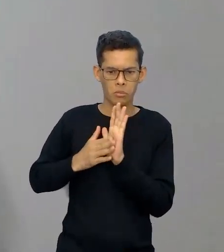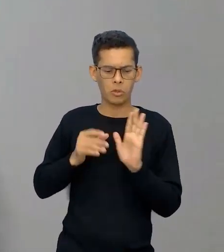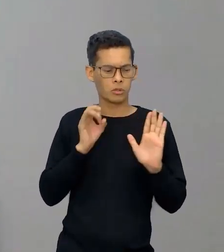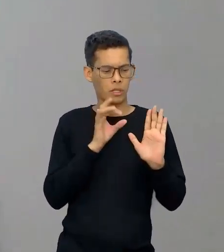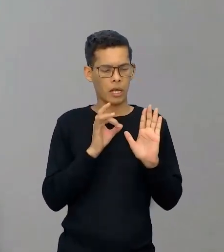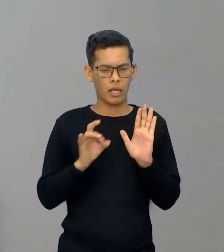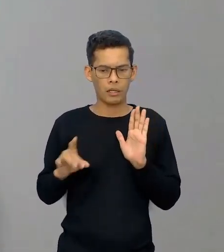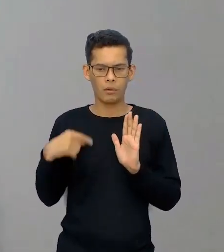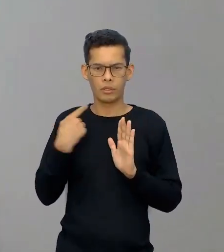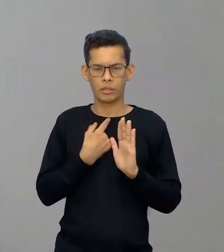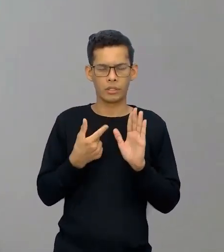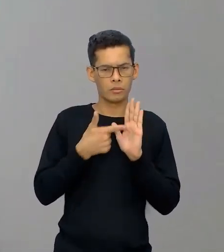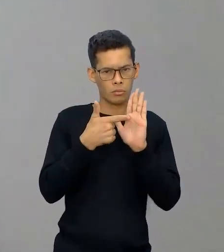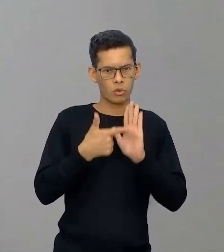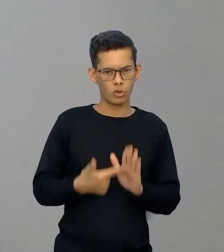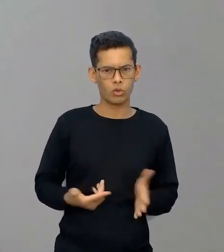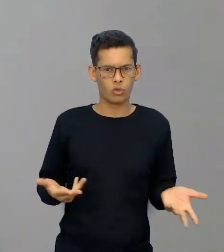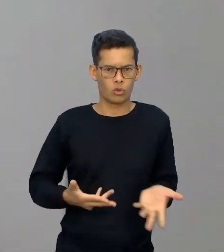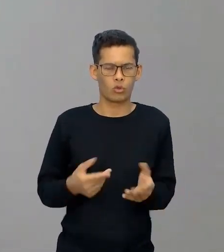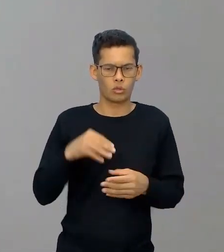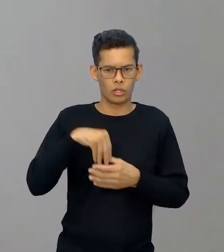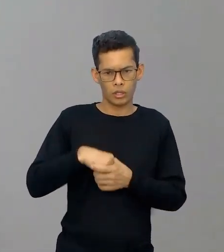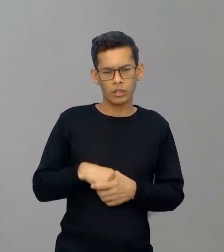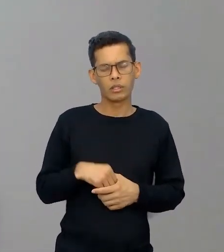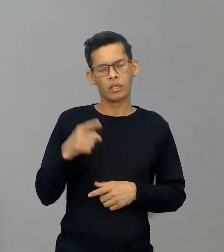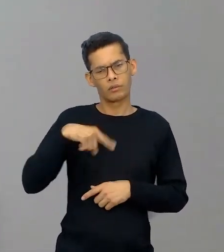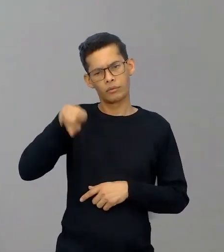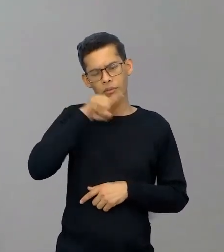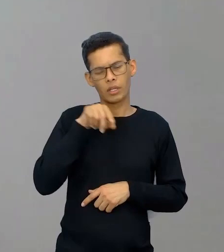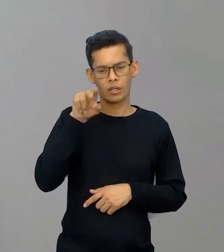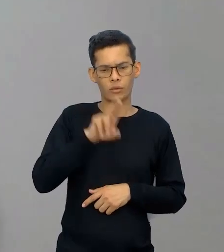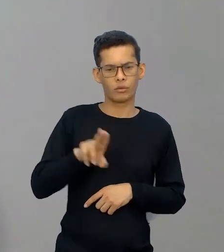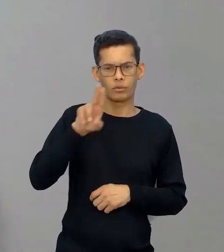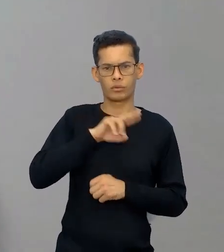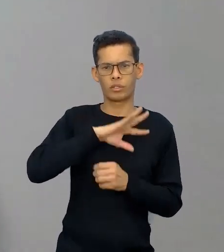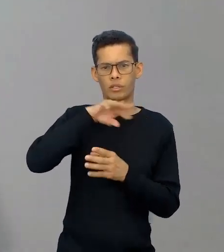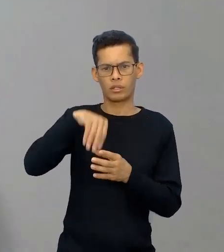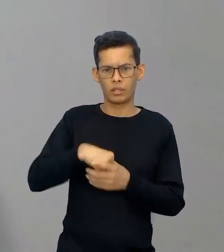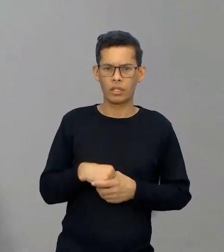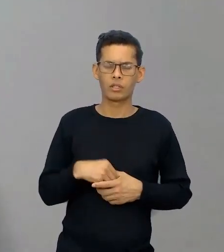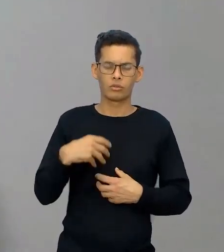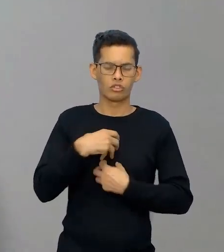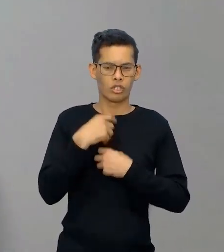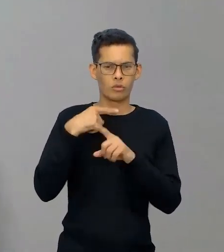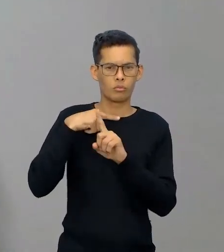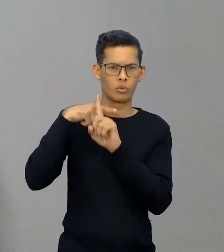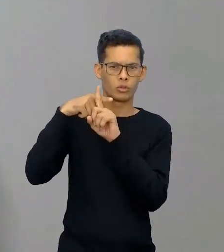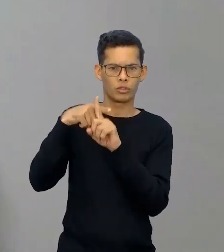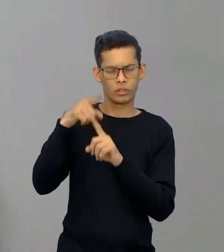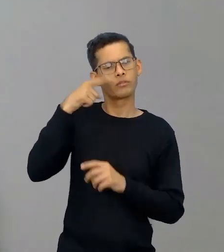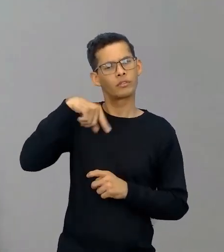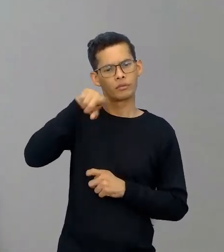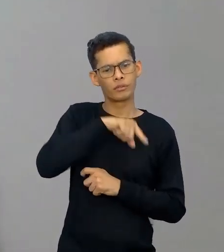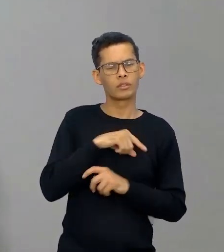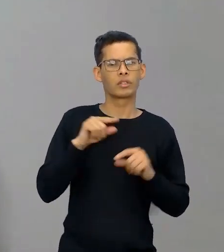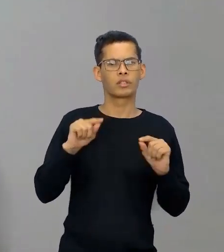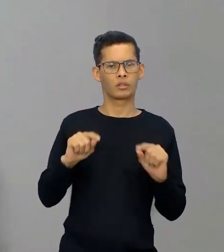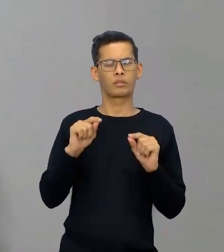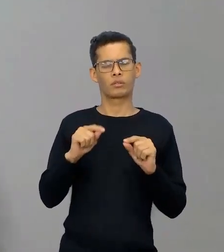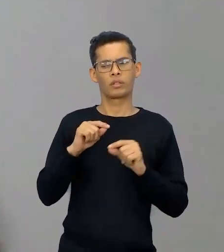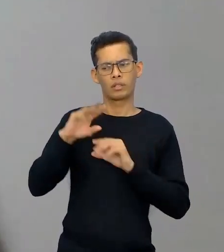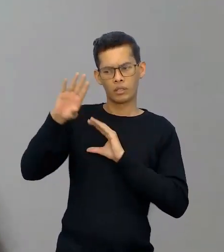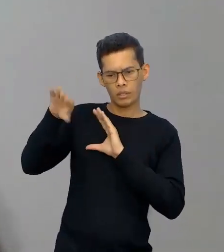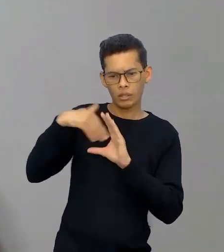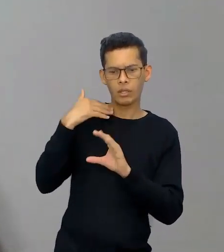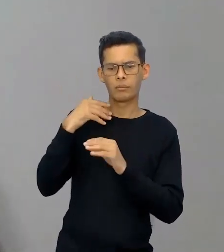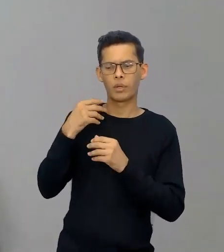experimentação que nós trouxemos aqui, as nossas sugestões, sejam usadas de maneira propositiva por vocês e que vocês também nos deem